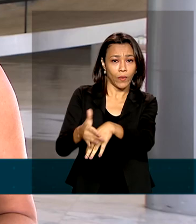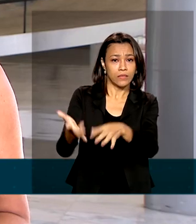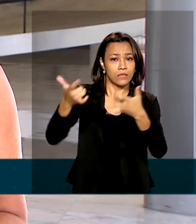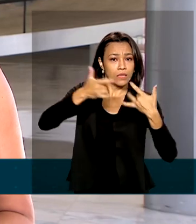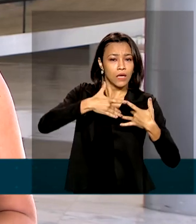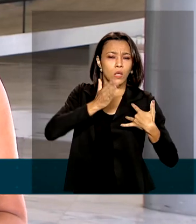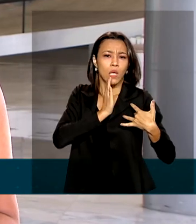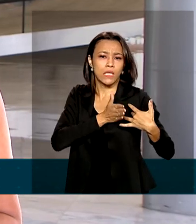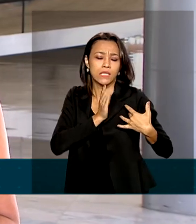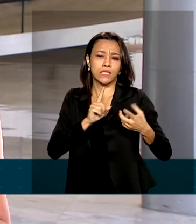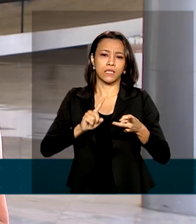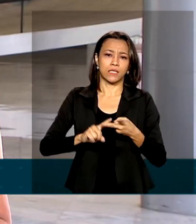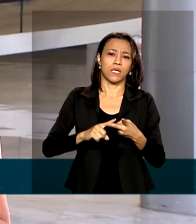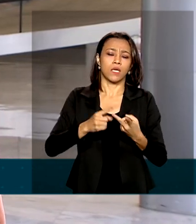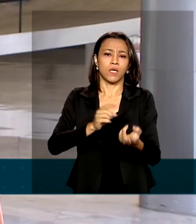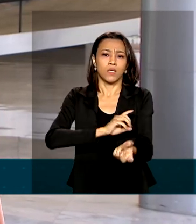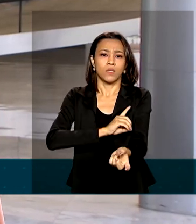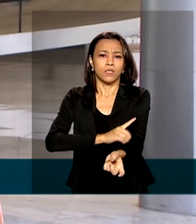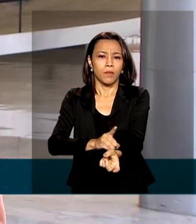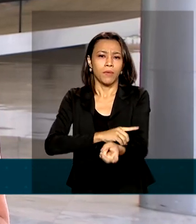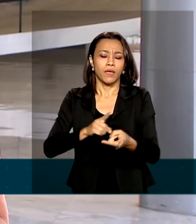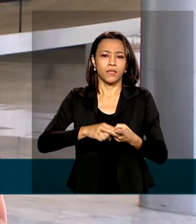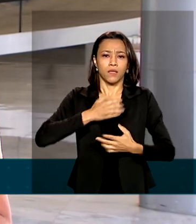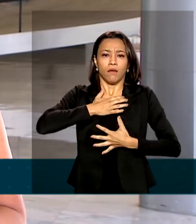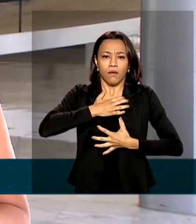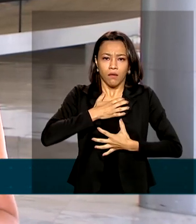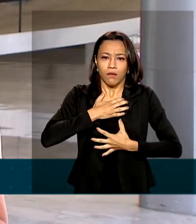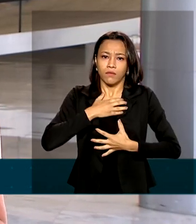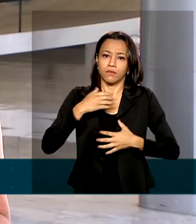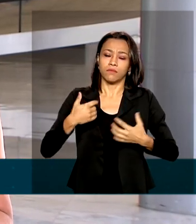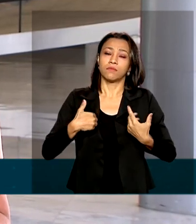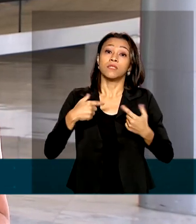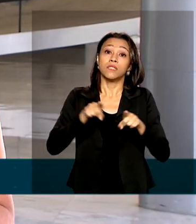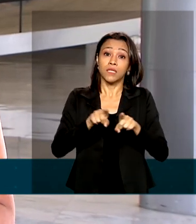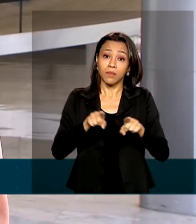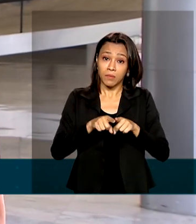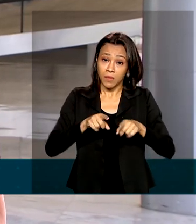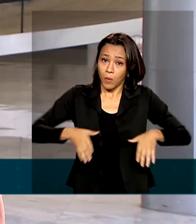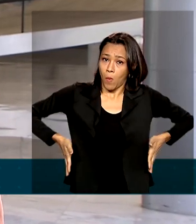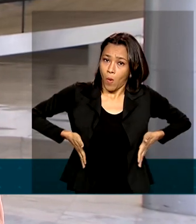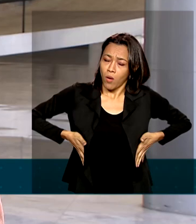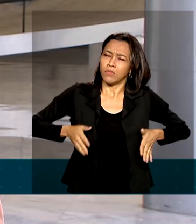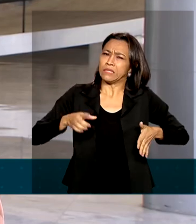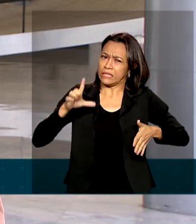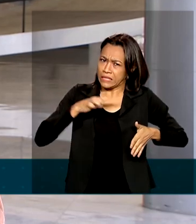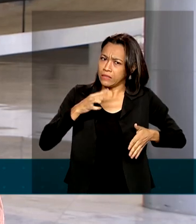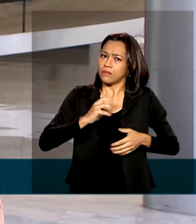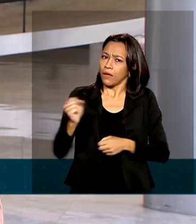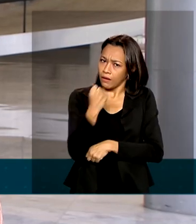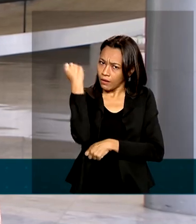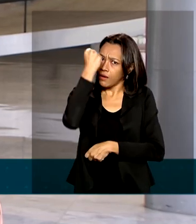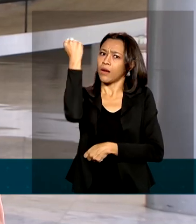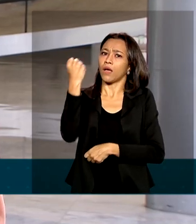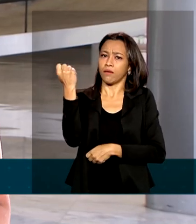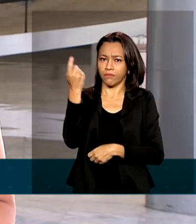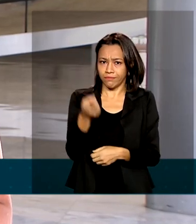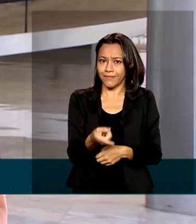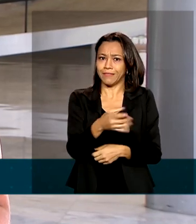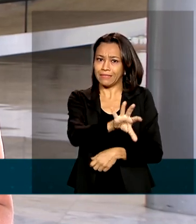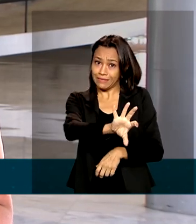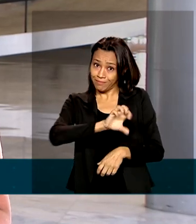do coração, diabetes, asma e bronquite, que são fatores que agravam a evolução da Covid-19.